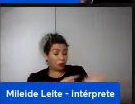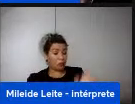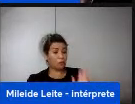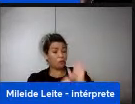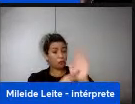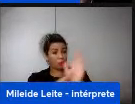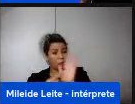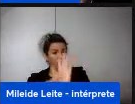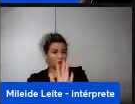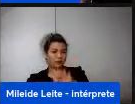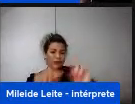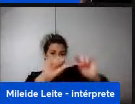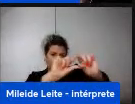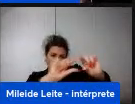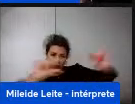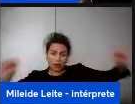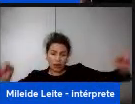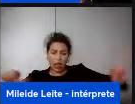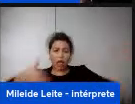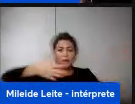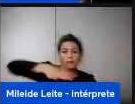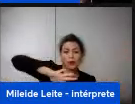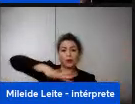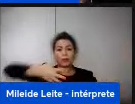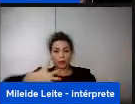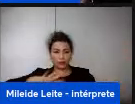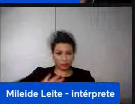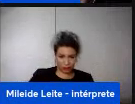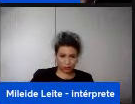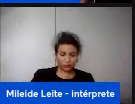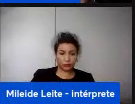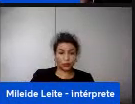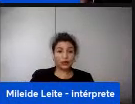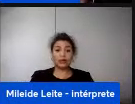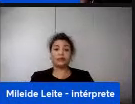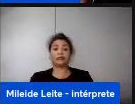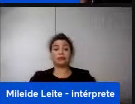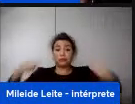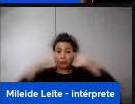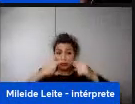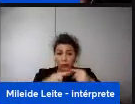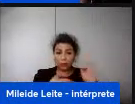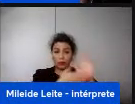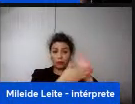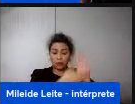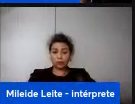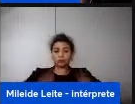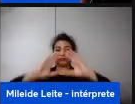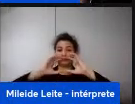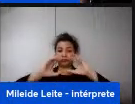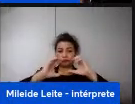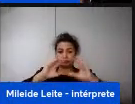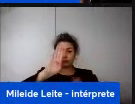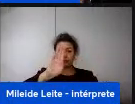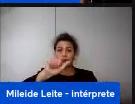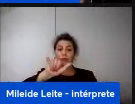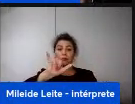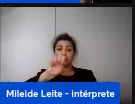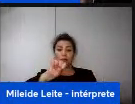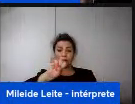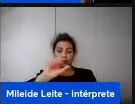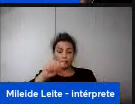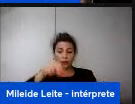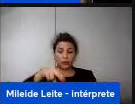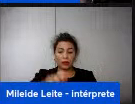parte da equação aqui, a probabilidade. Então, de acordo com a proposta do cérebro bayesiano, né,